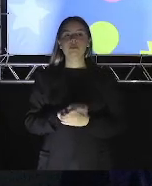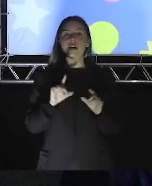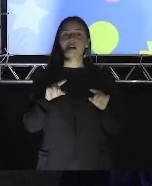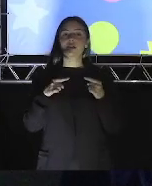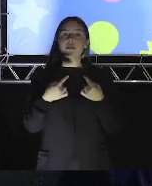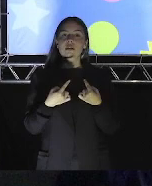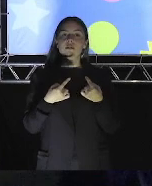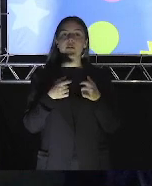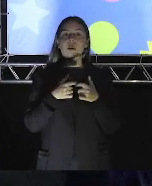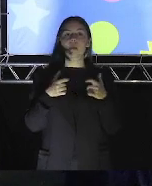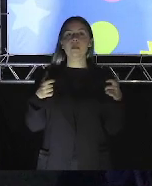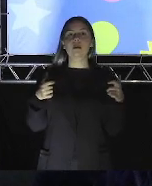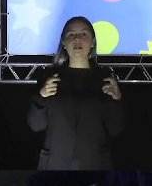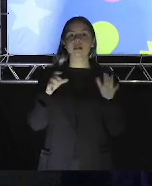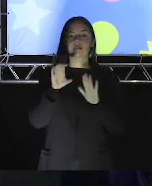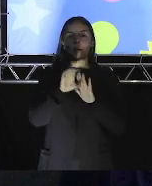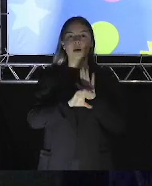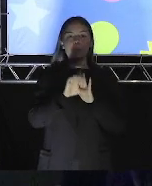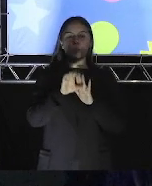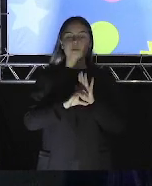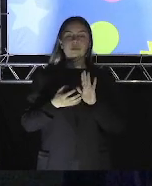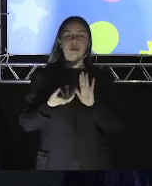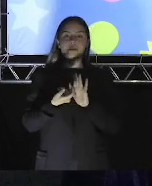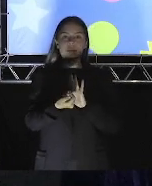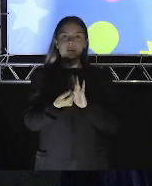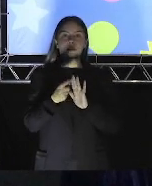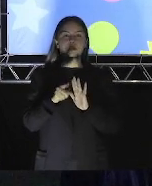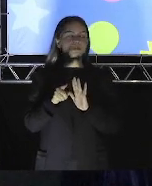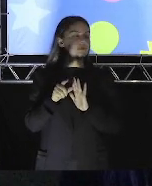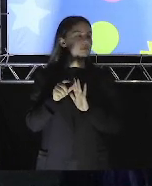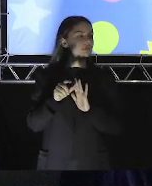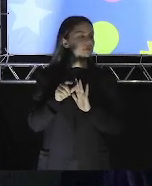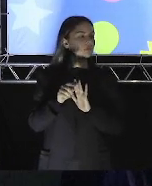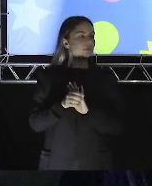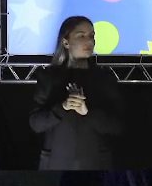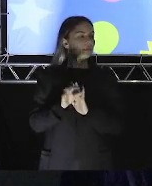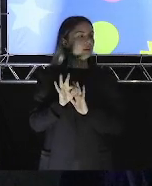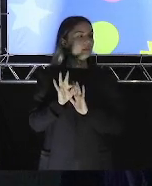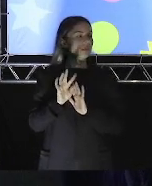Desafios na criação de um capítulo de agilidade. Thaís Rigolon.